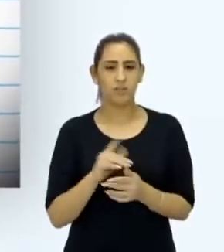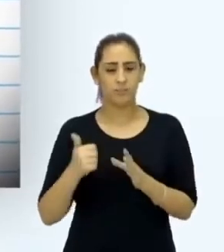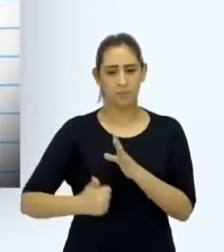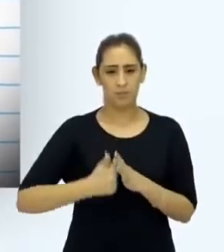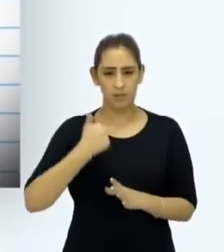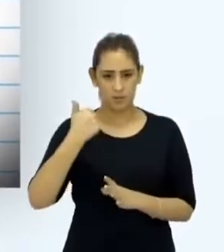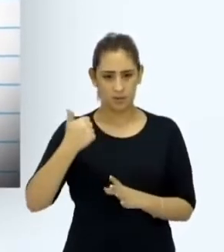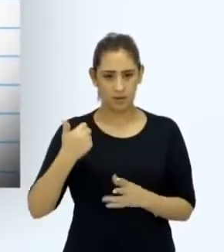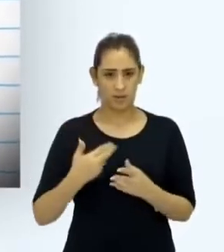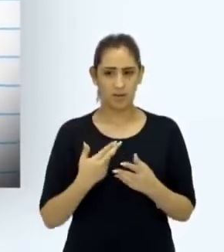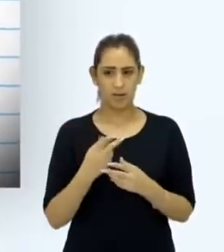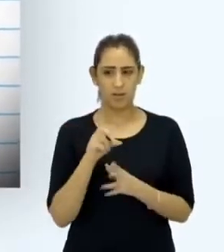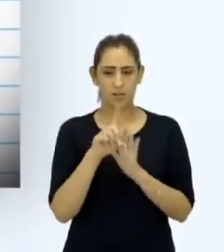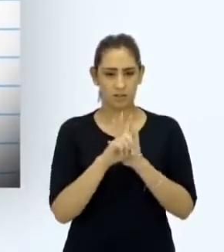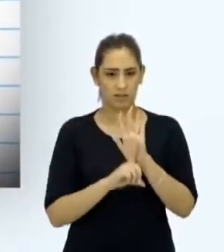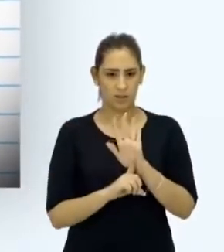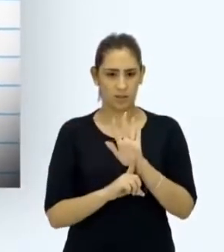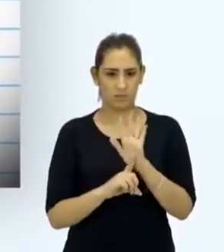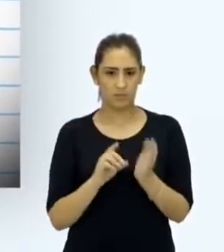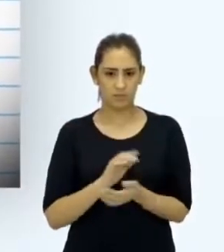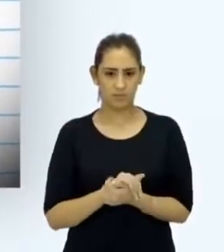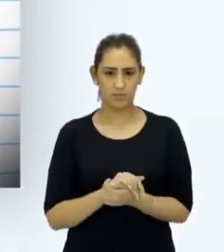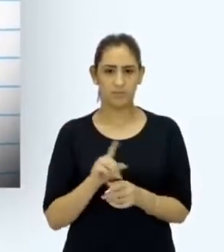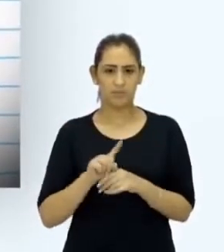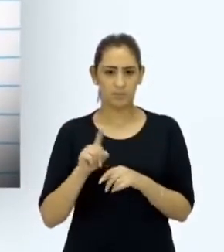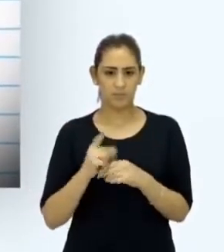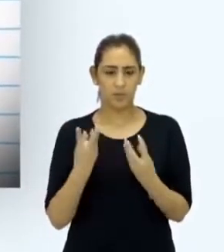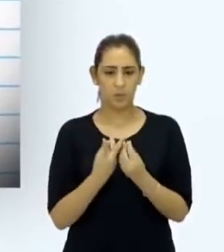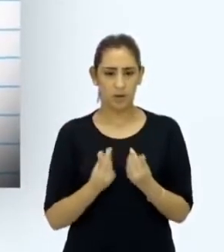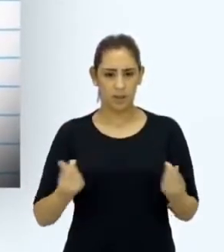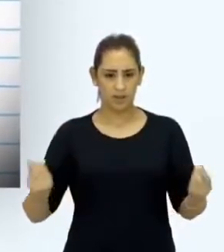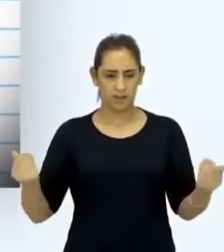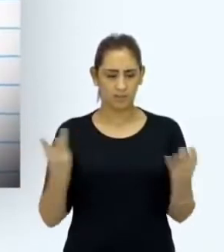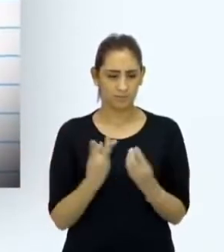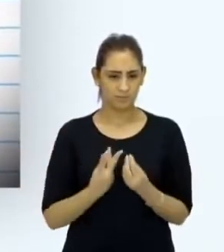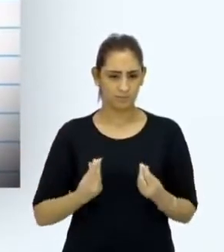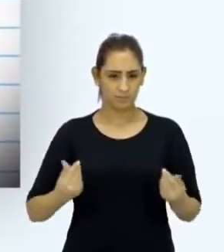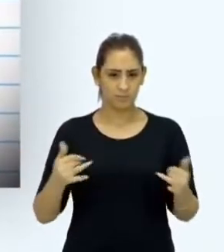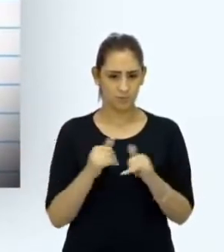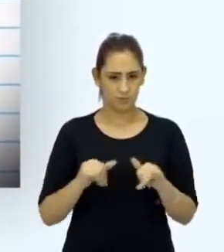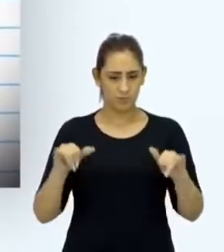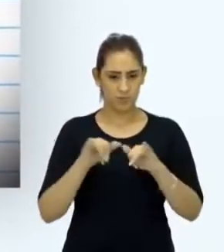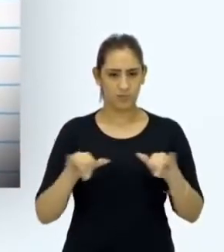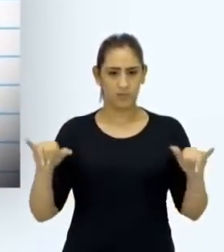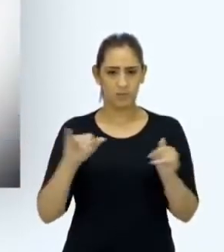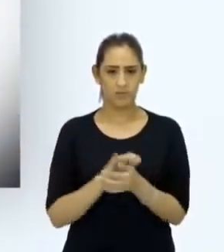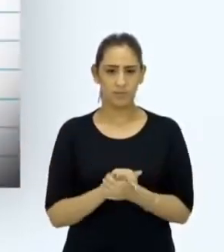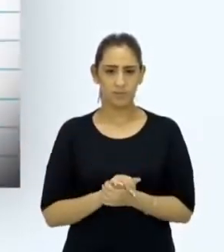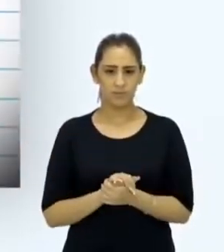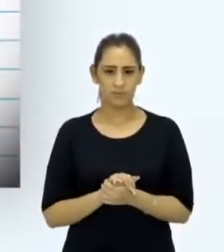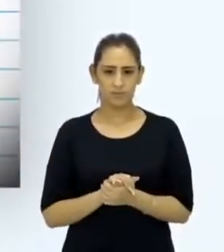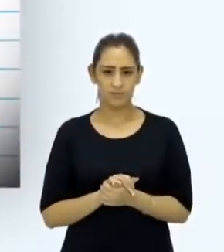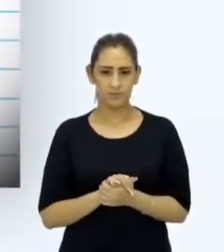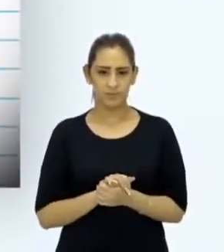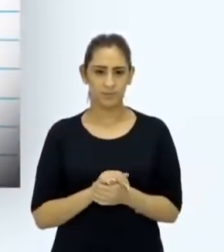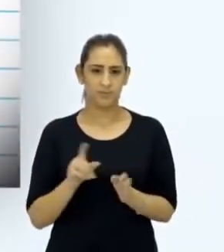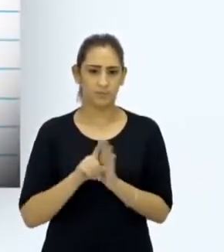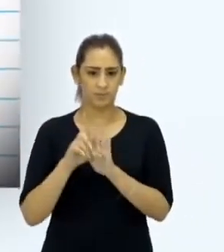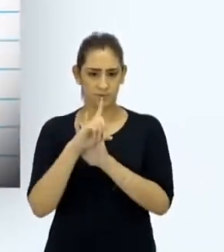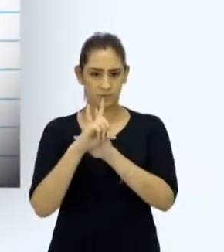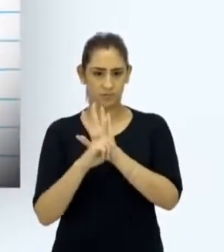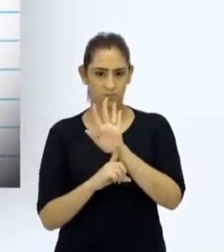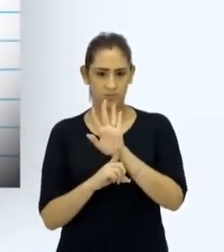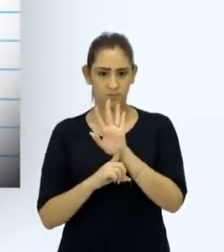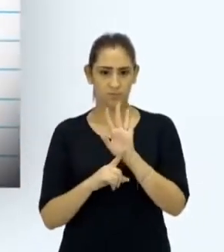qualidade dos dados e dar mais agilidade na divulgação de seus resultados. Que tal alguns dados do último censo agropecuário ocorrido